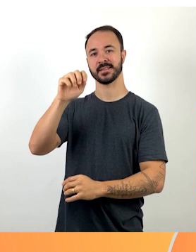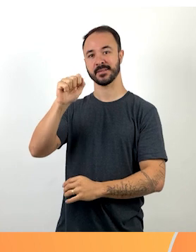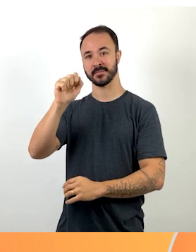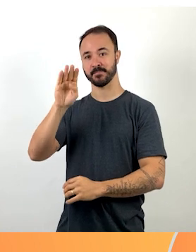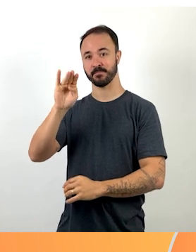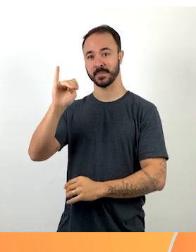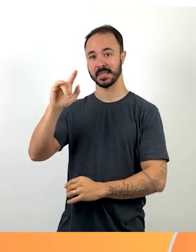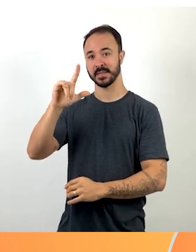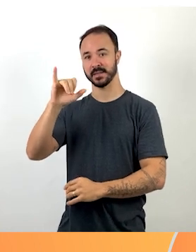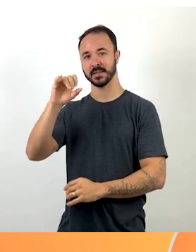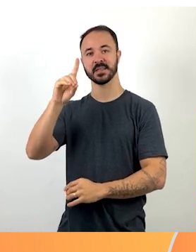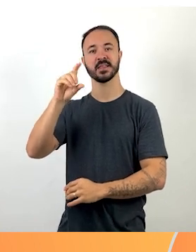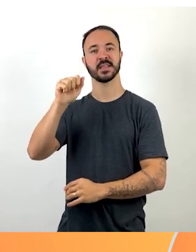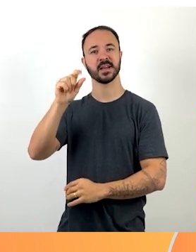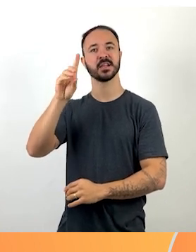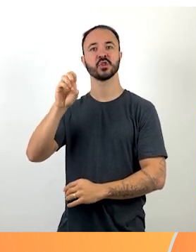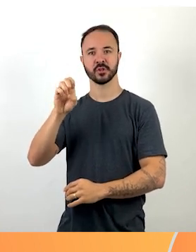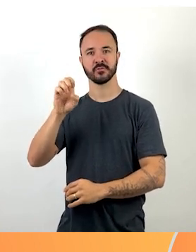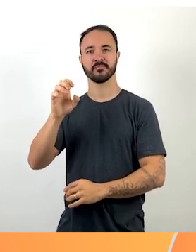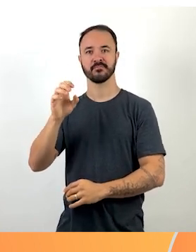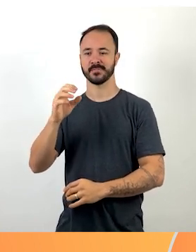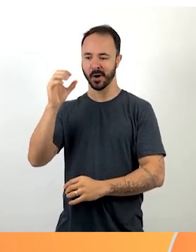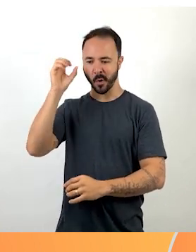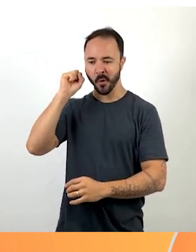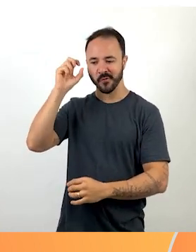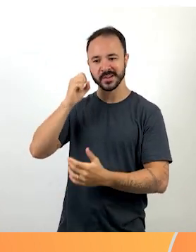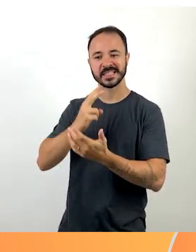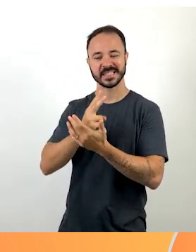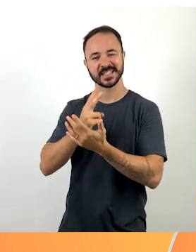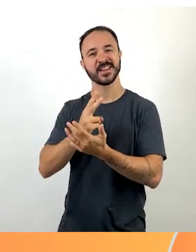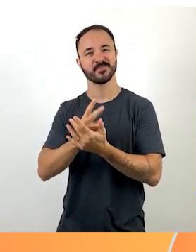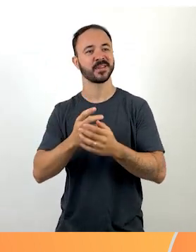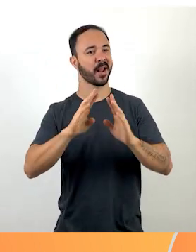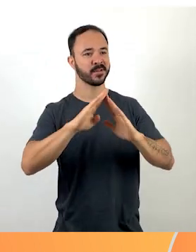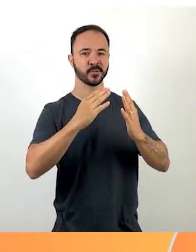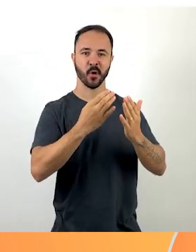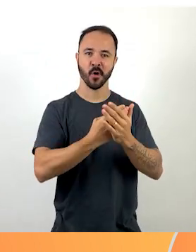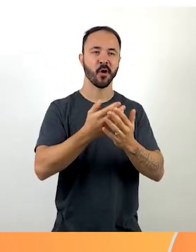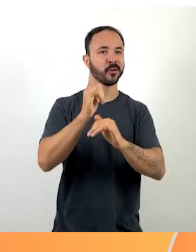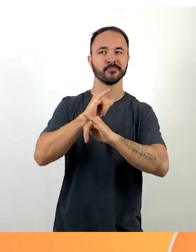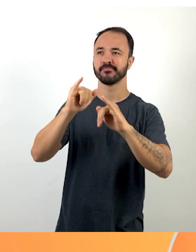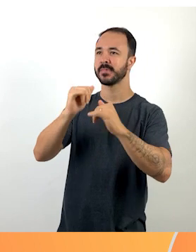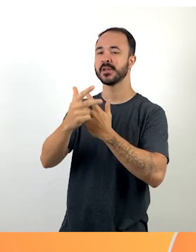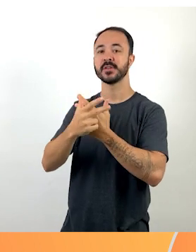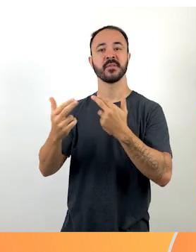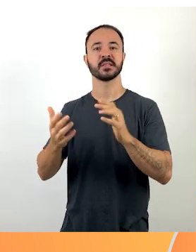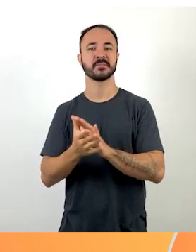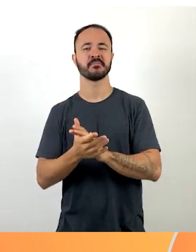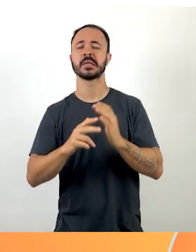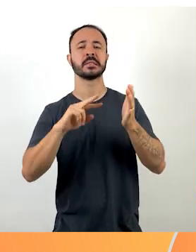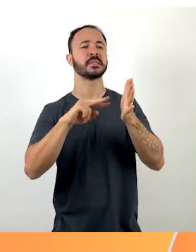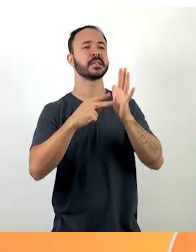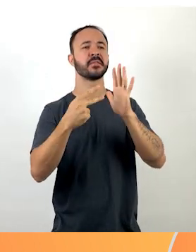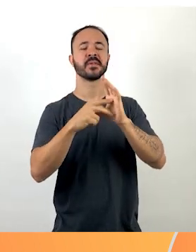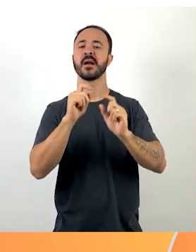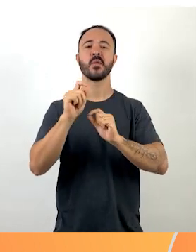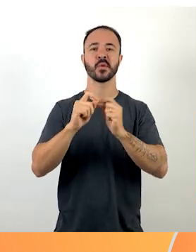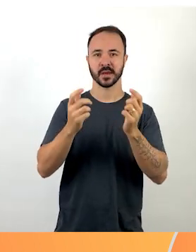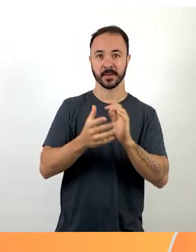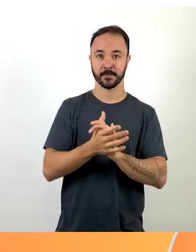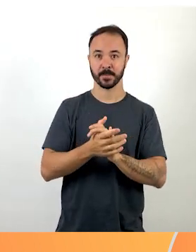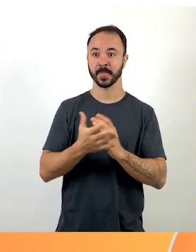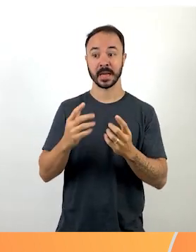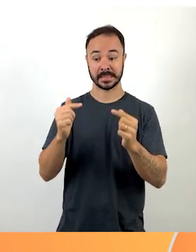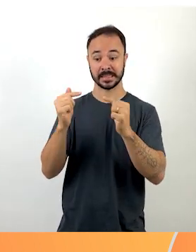nas escolas, lemos tanto em livros. O que significa ser sustentável? A sustentabilidade está relacionada com o